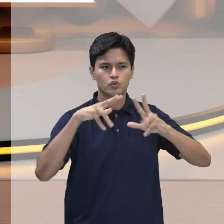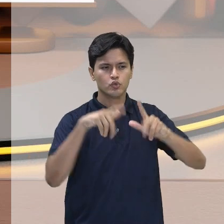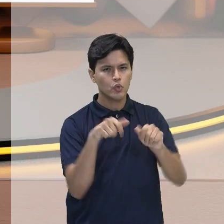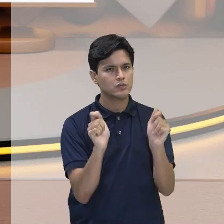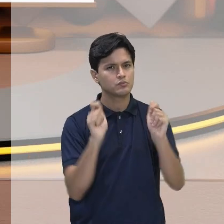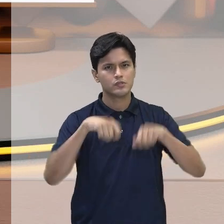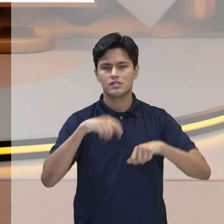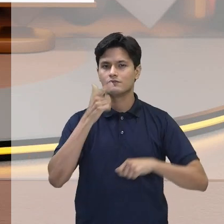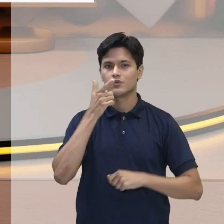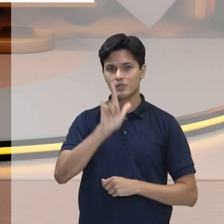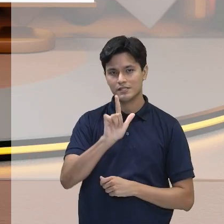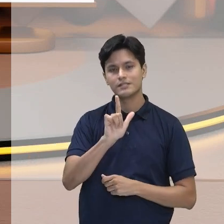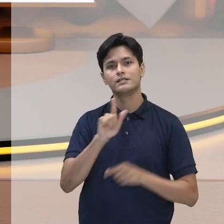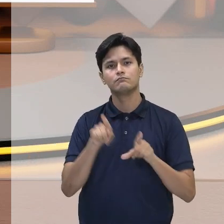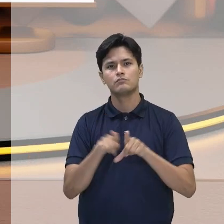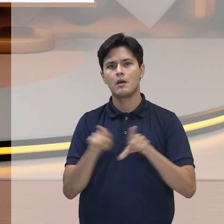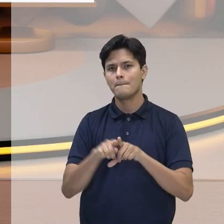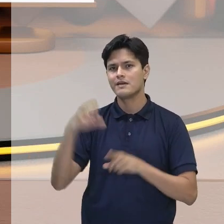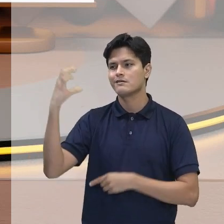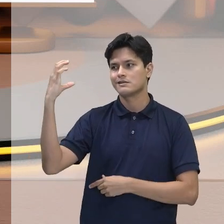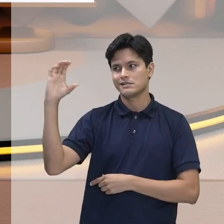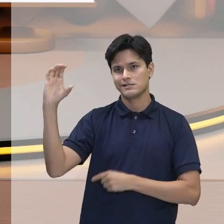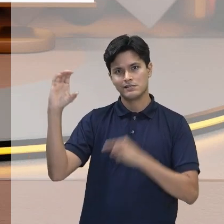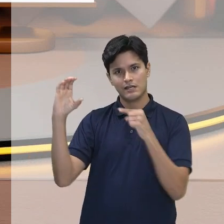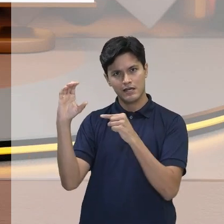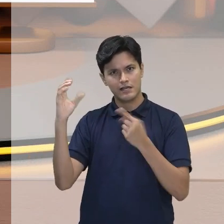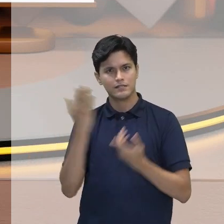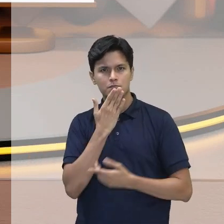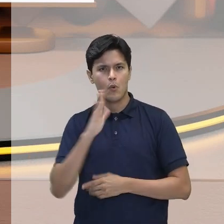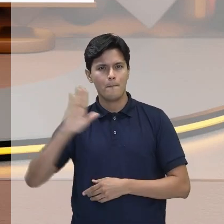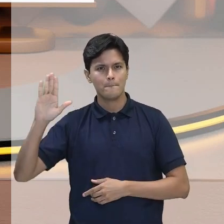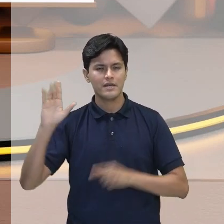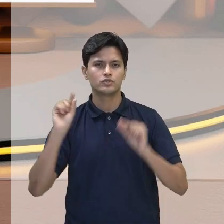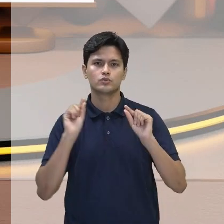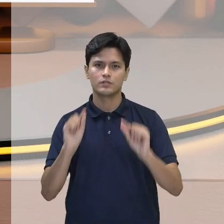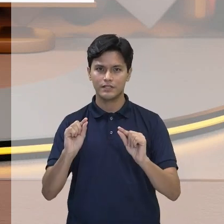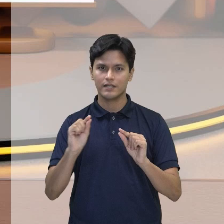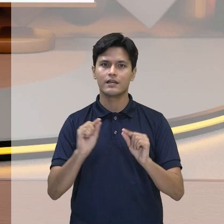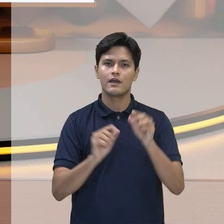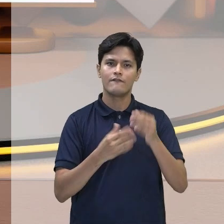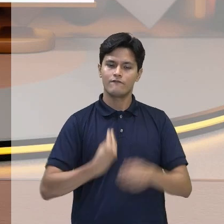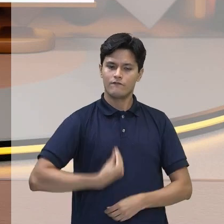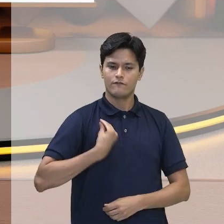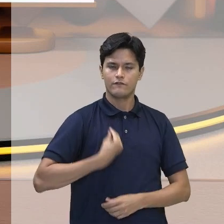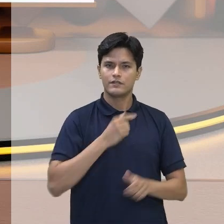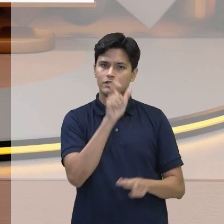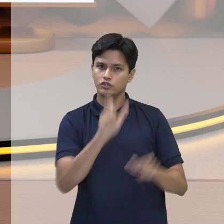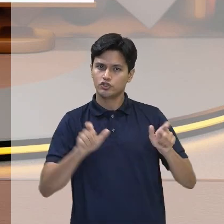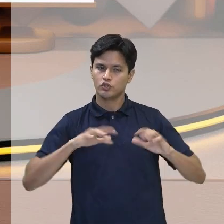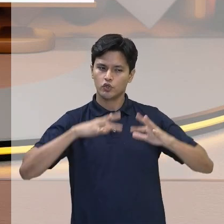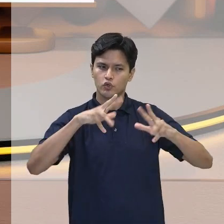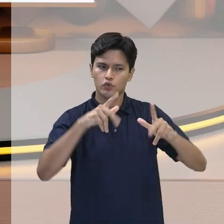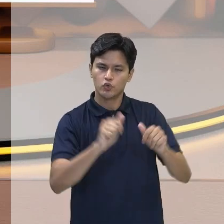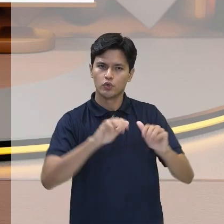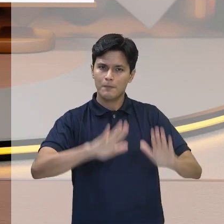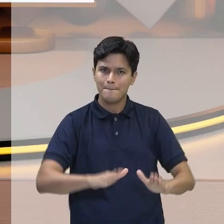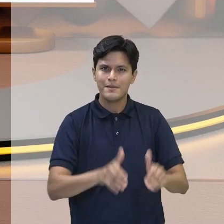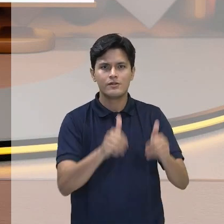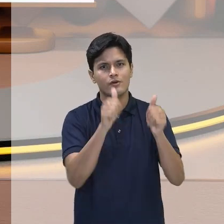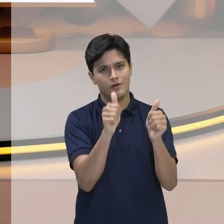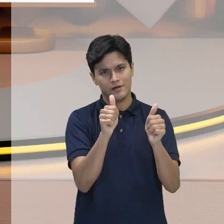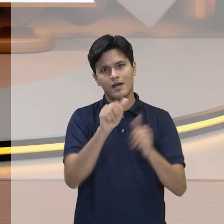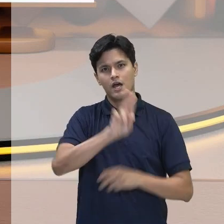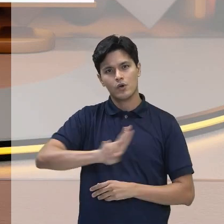aí dizendo, nós vamos melhorar a vida de todo mundo a partir, né, dessas novas descobertas que